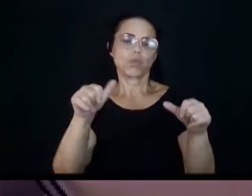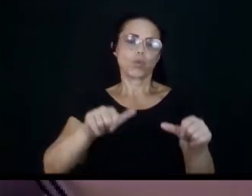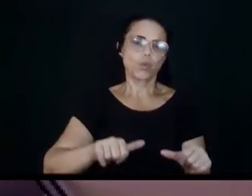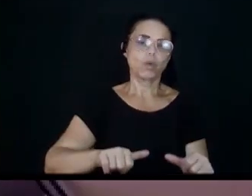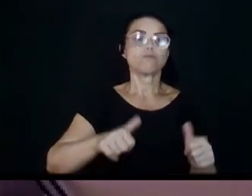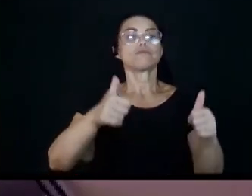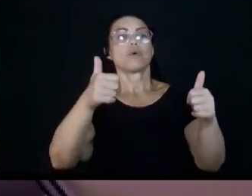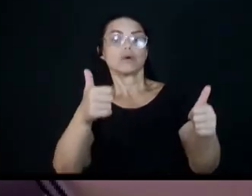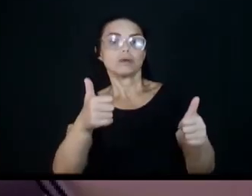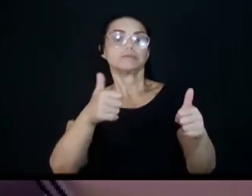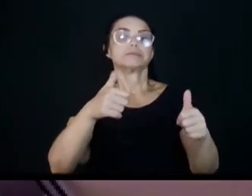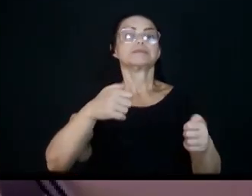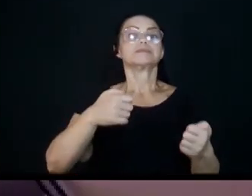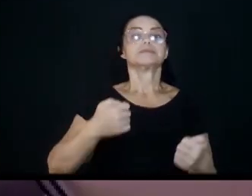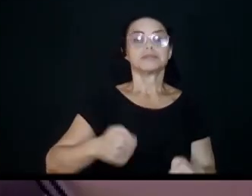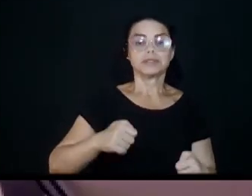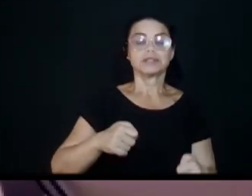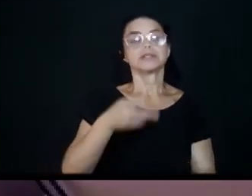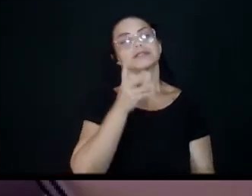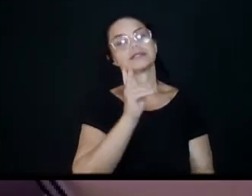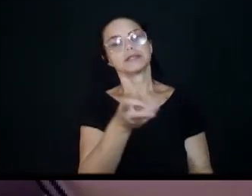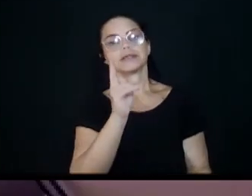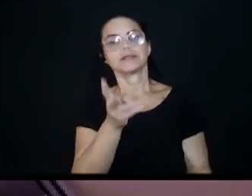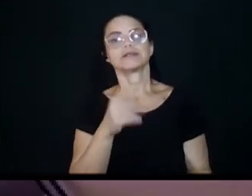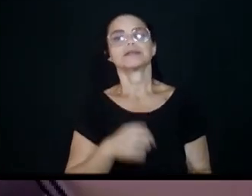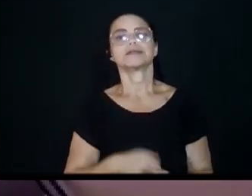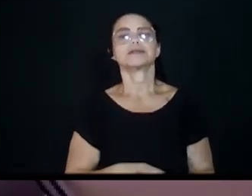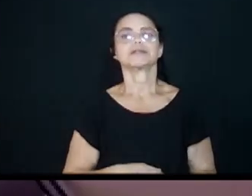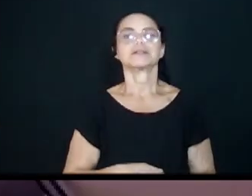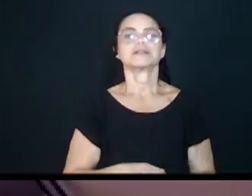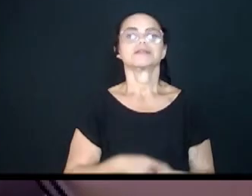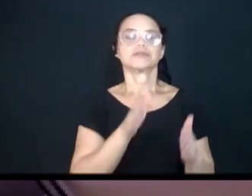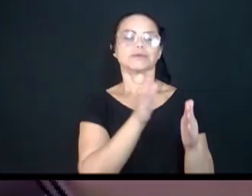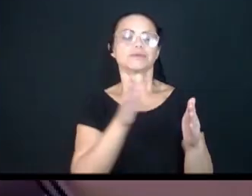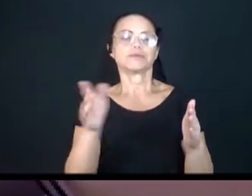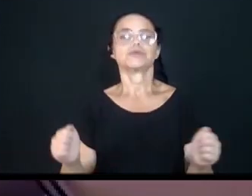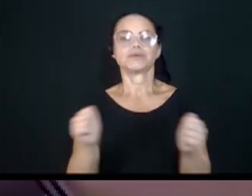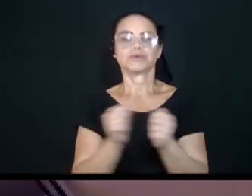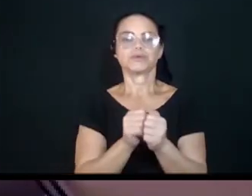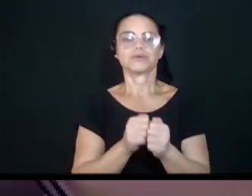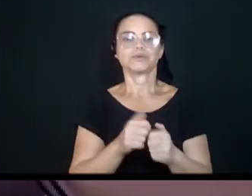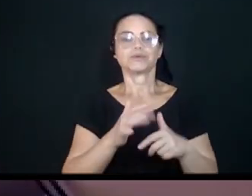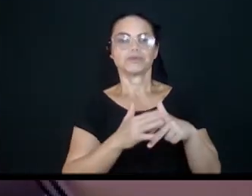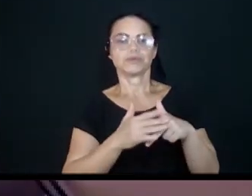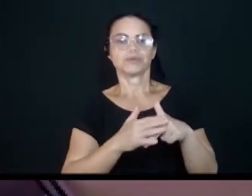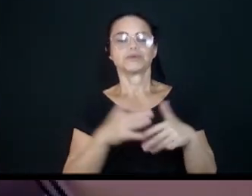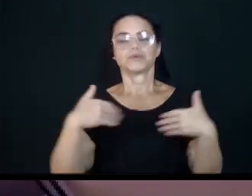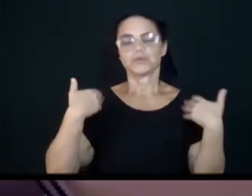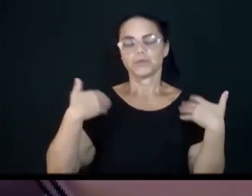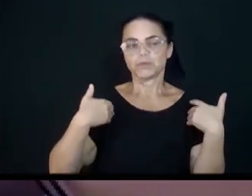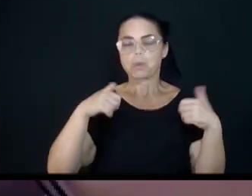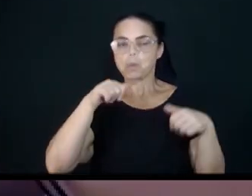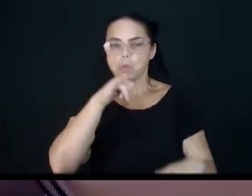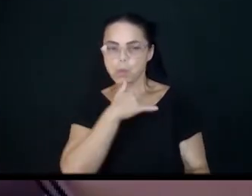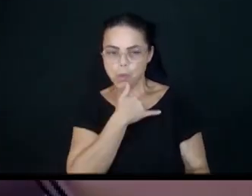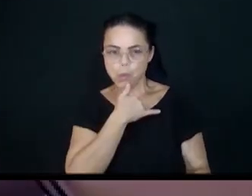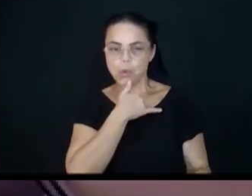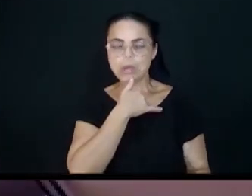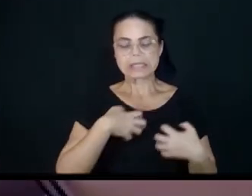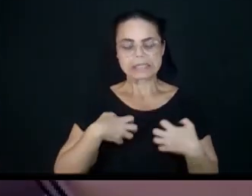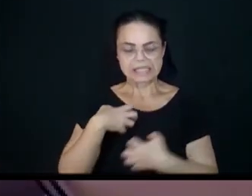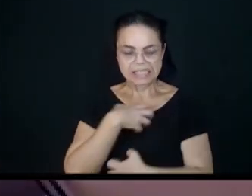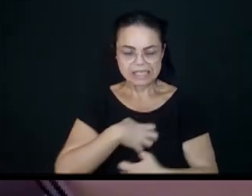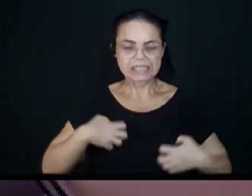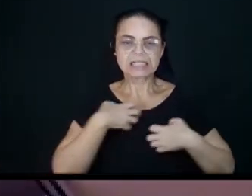tem que estar exatamente em todos esses momentos junto do paciente, na sua alegria, na sua tristeza, na sua angústia, na sua